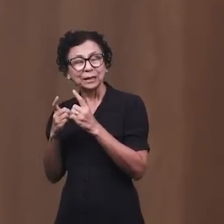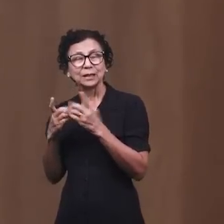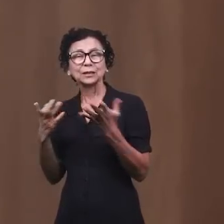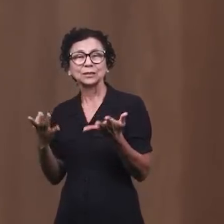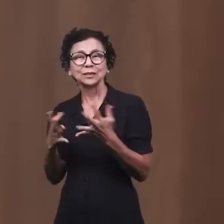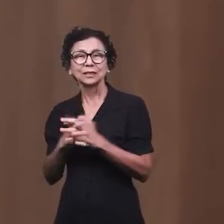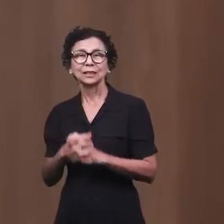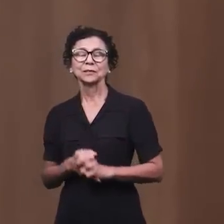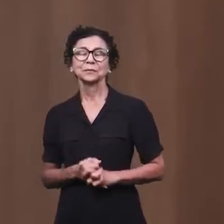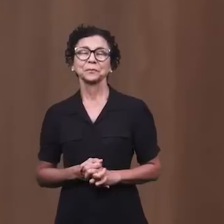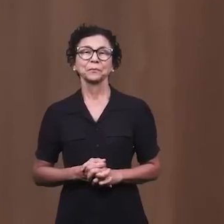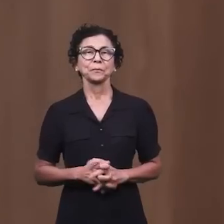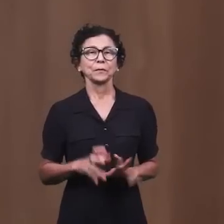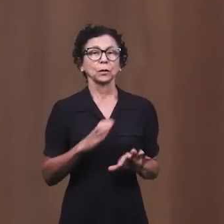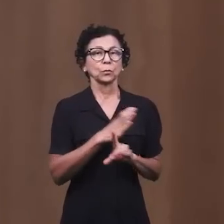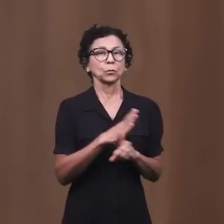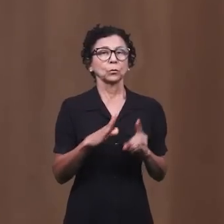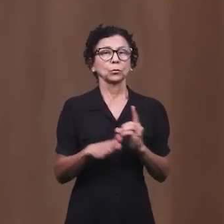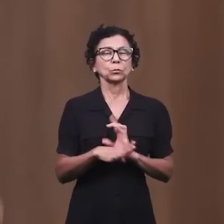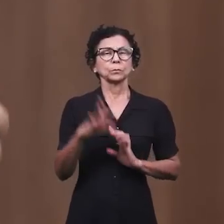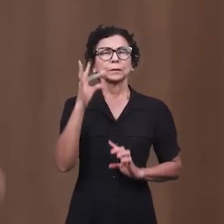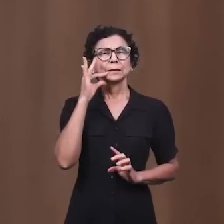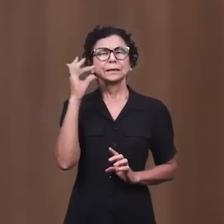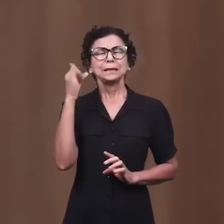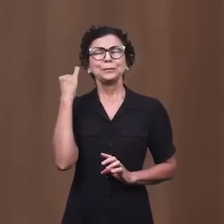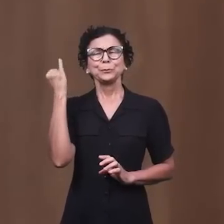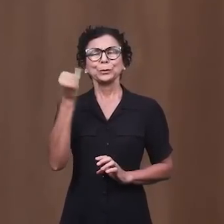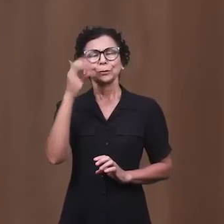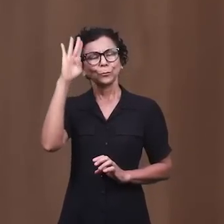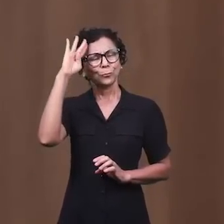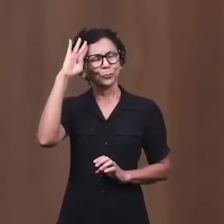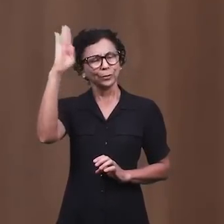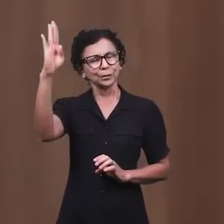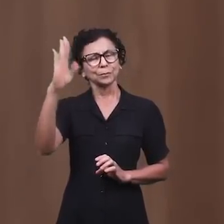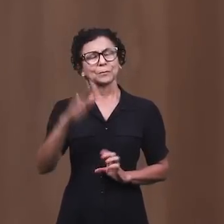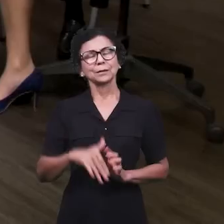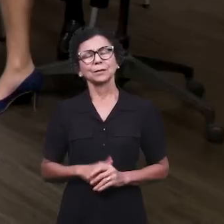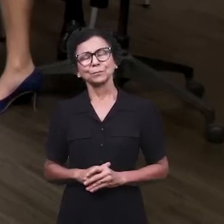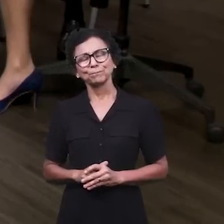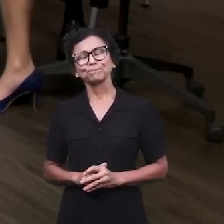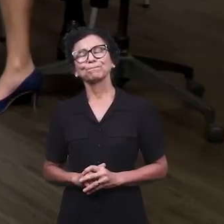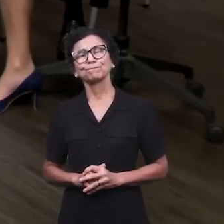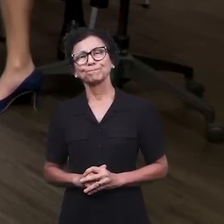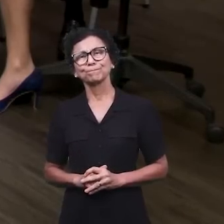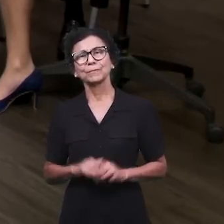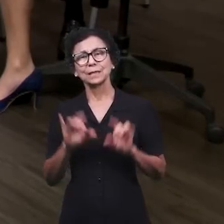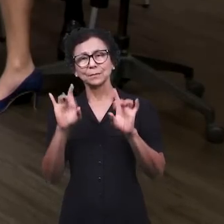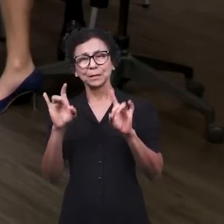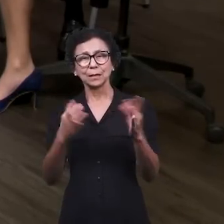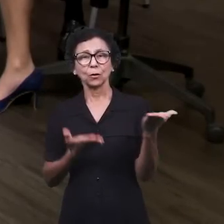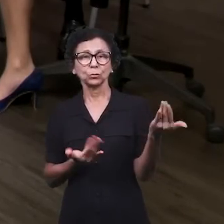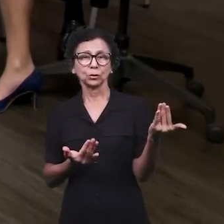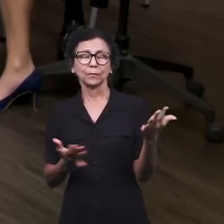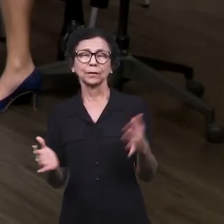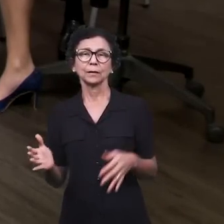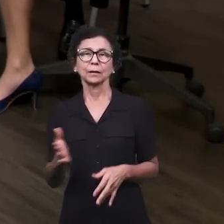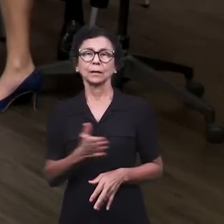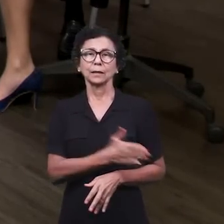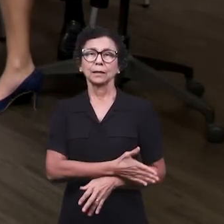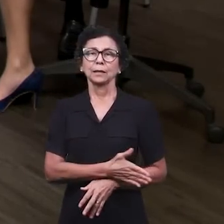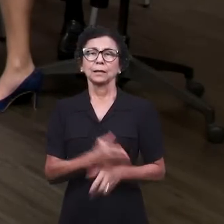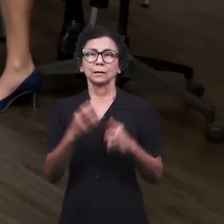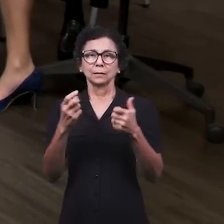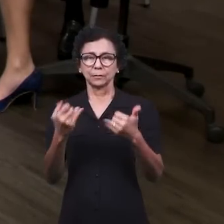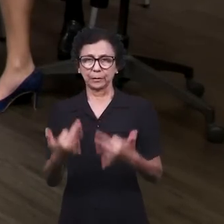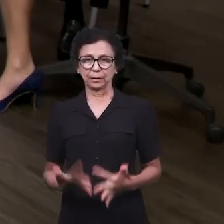presencial é muito importante e a participação é fundamental, especialmente do jovem. É interessante dizer, você falou sobre o YouTube